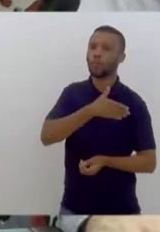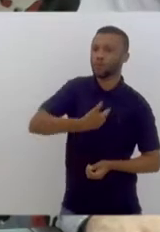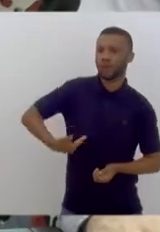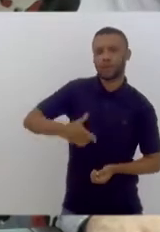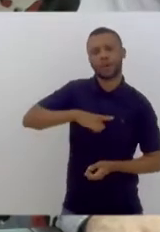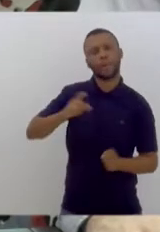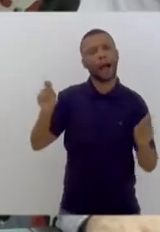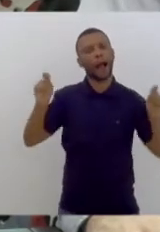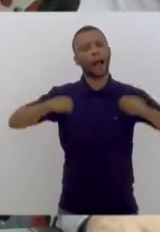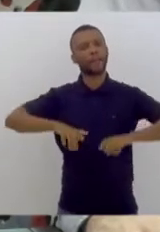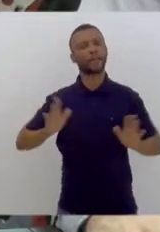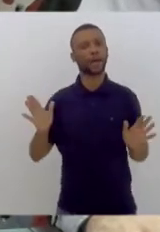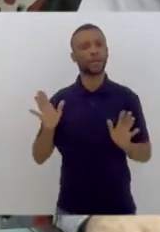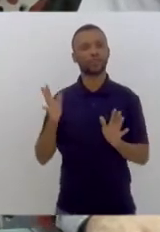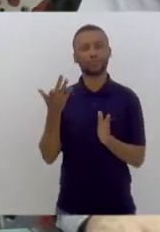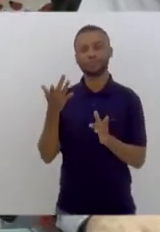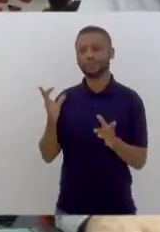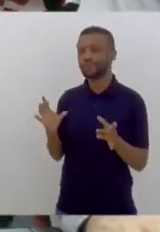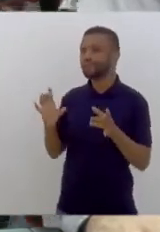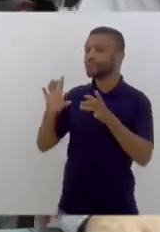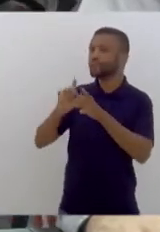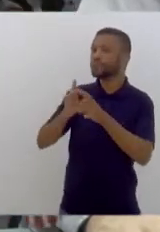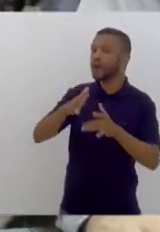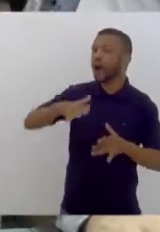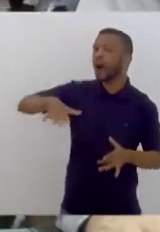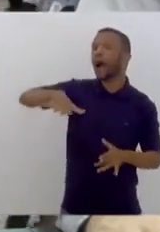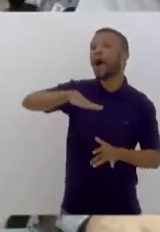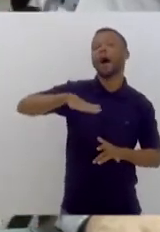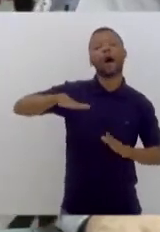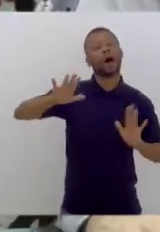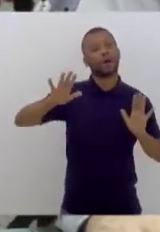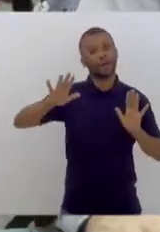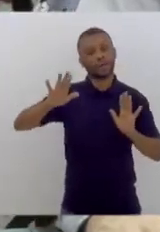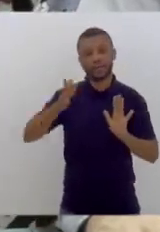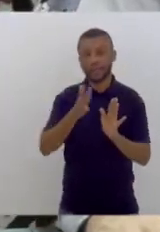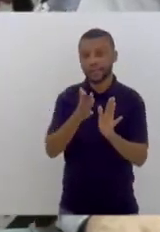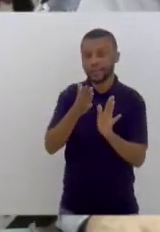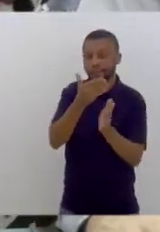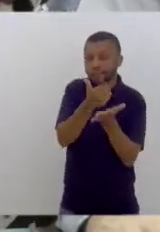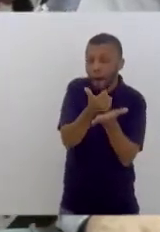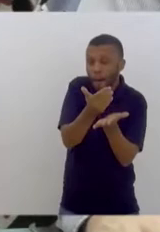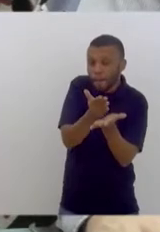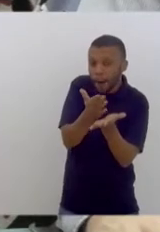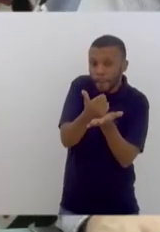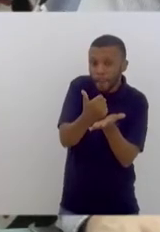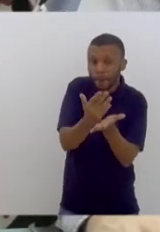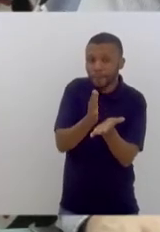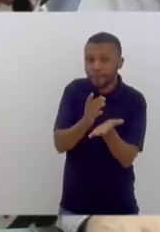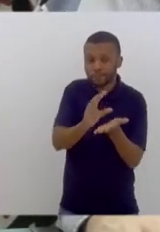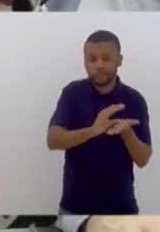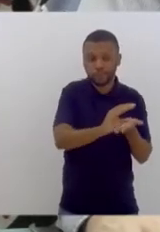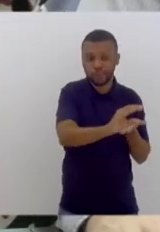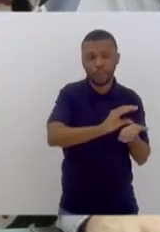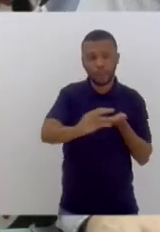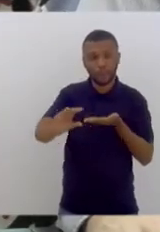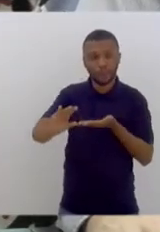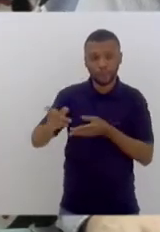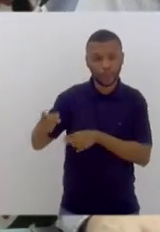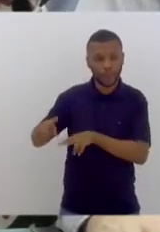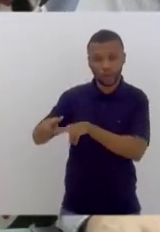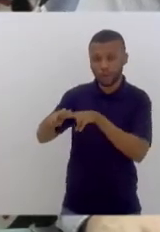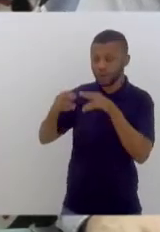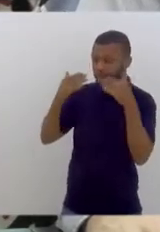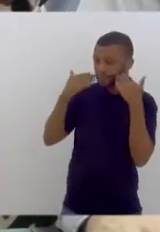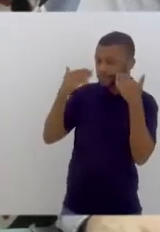então, poder fazer parte desse rateio. Entendendo que, perante isso,